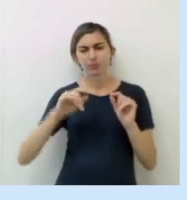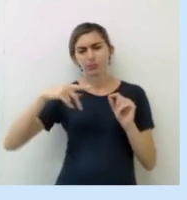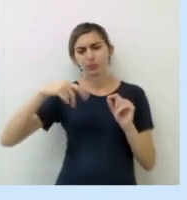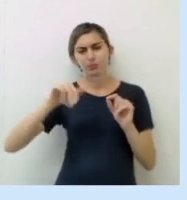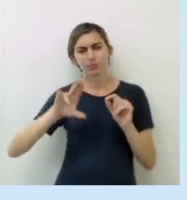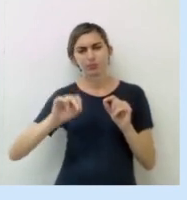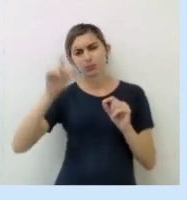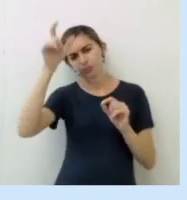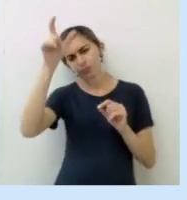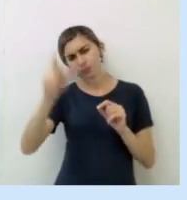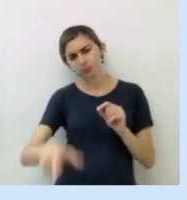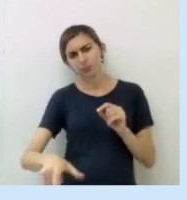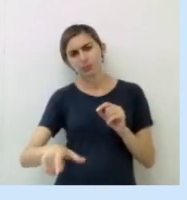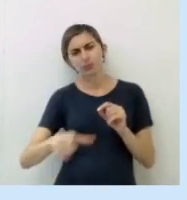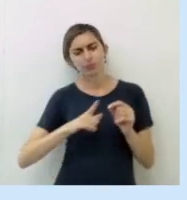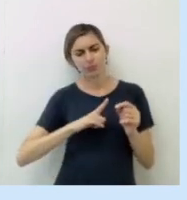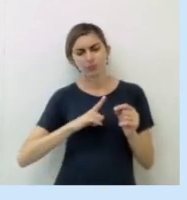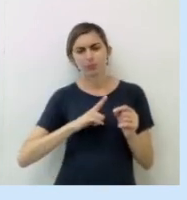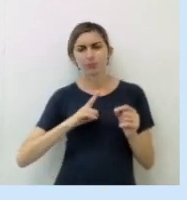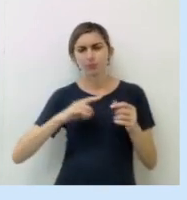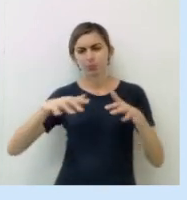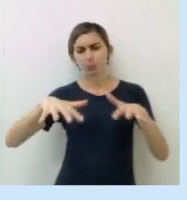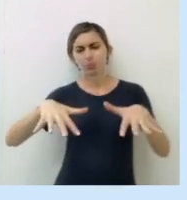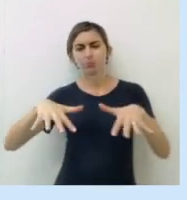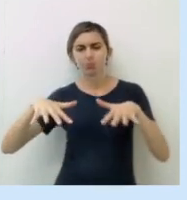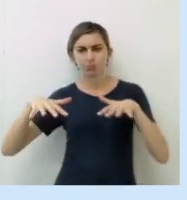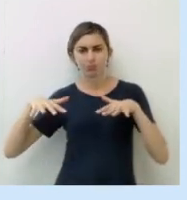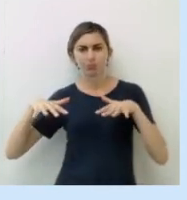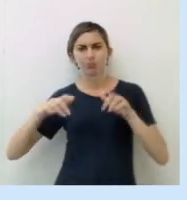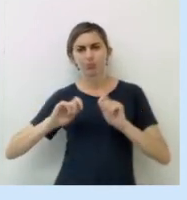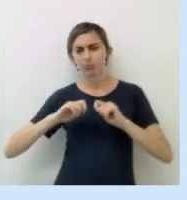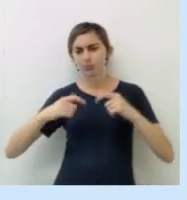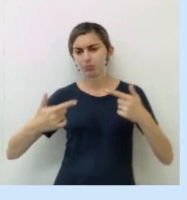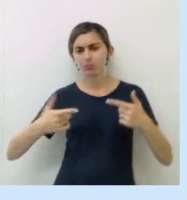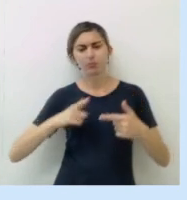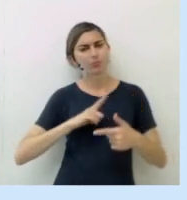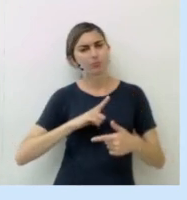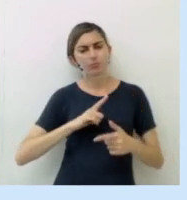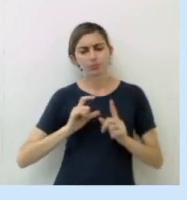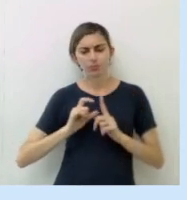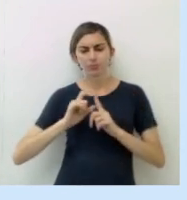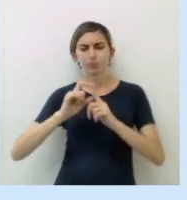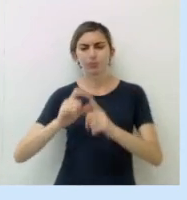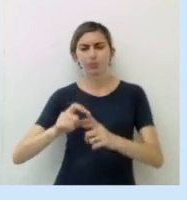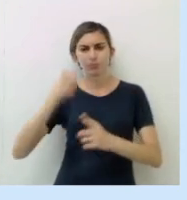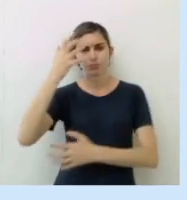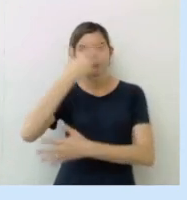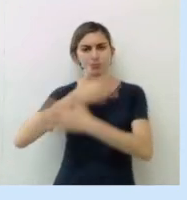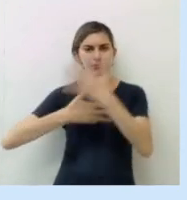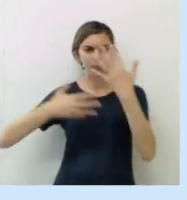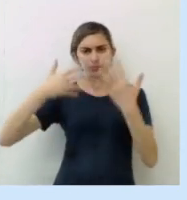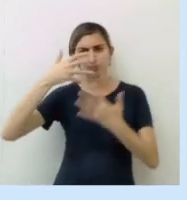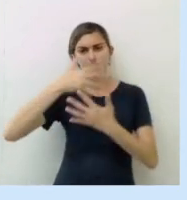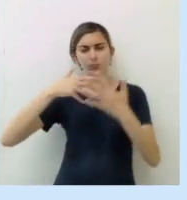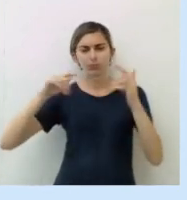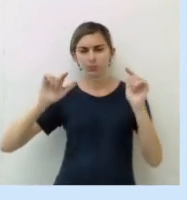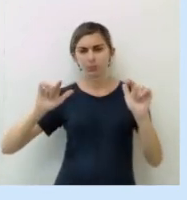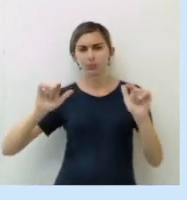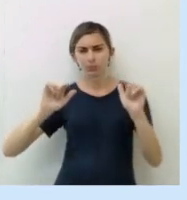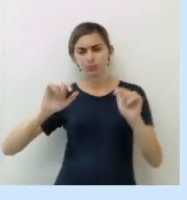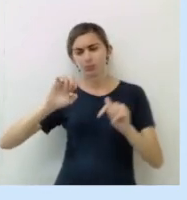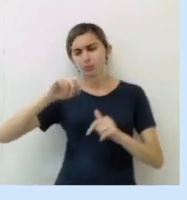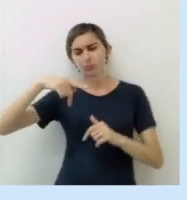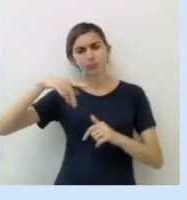e personagens. Temos a plateia, é claro. Então eu tenho a palavra cantada na aventura, o